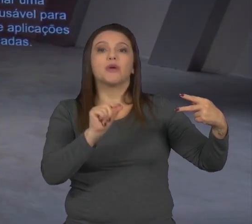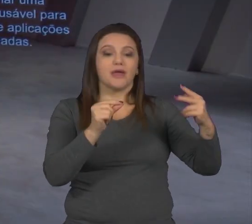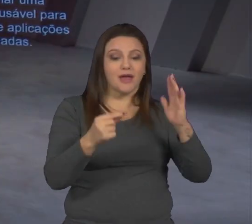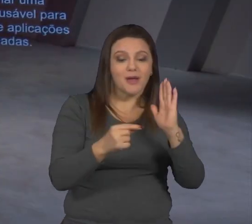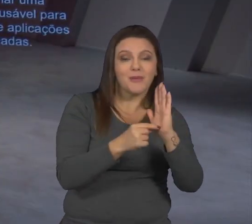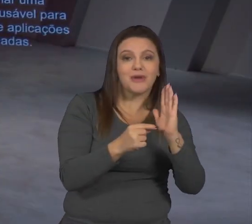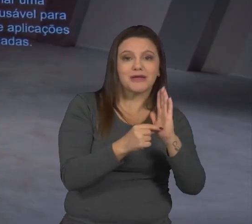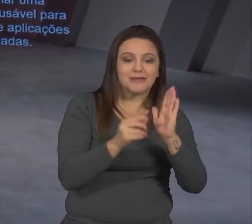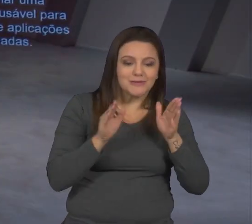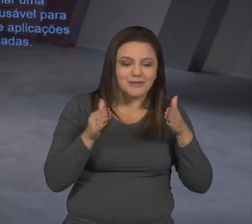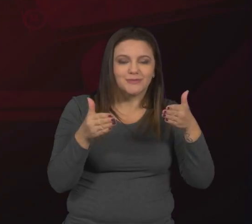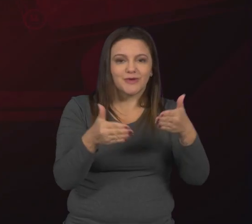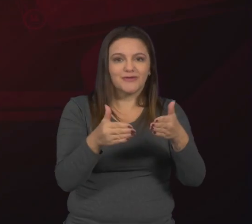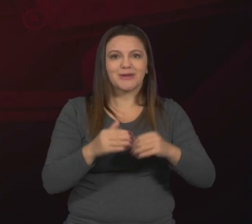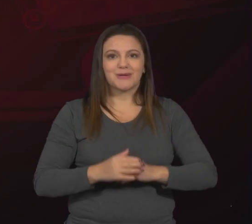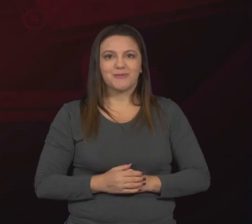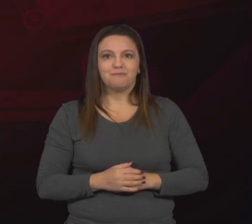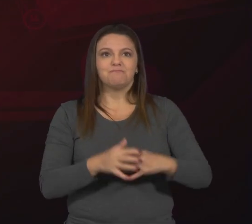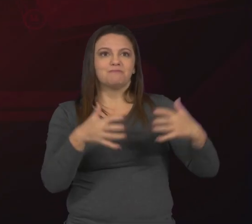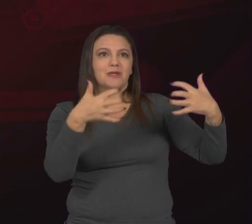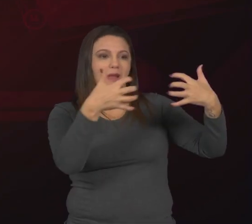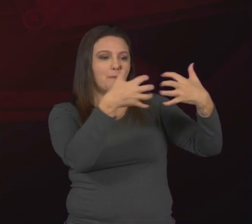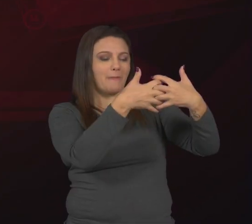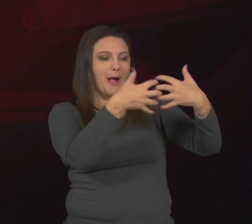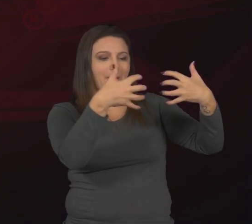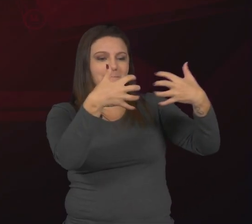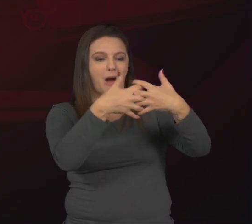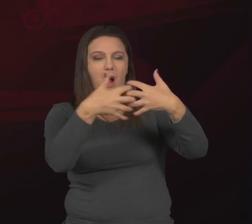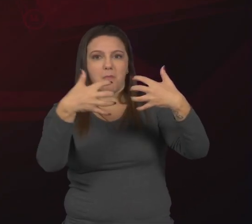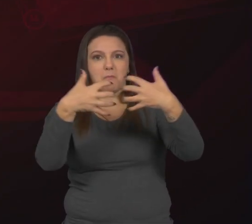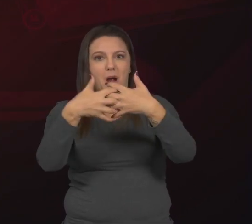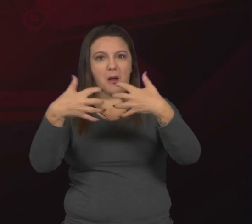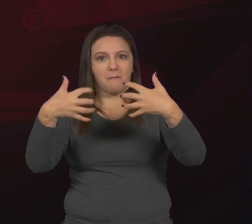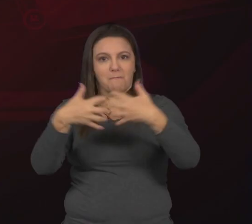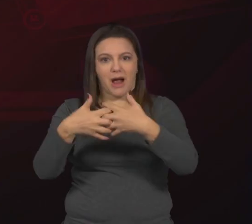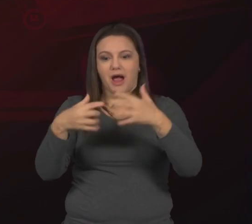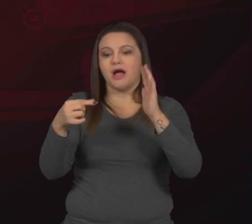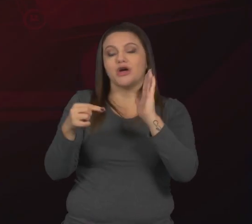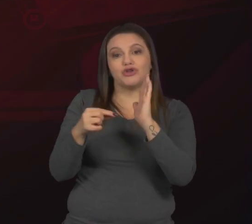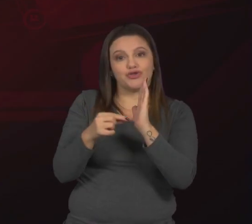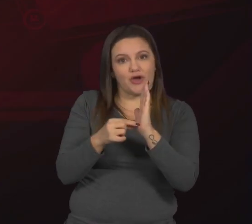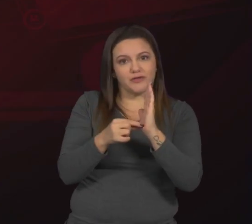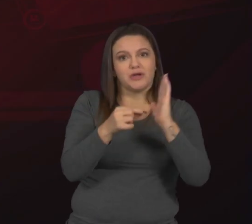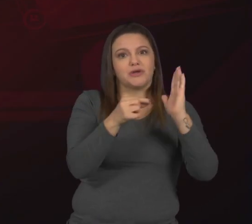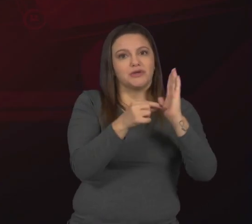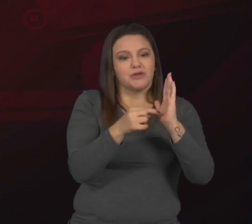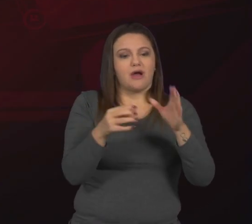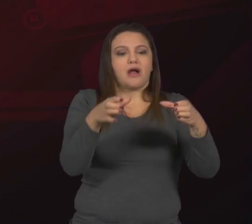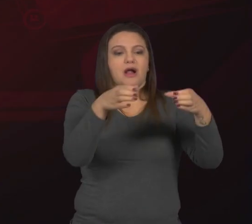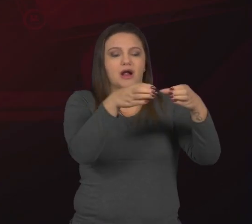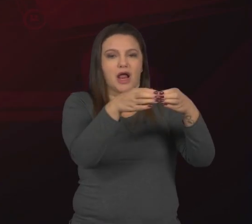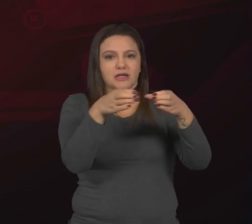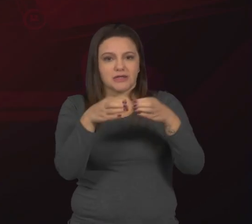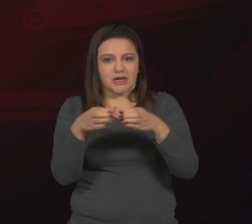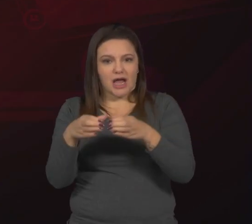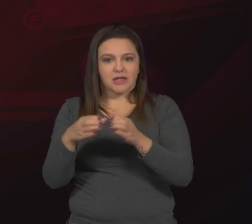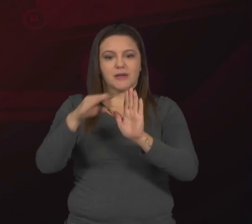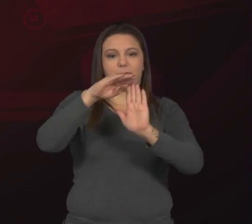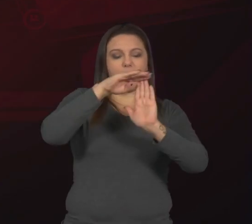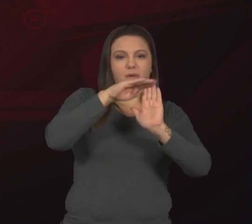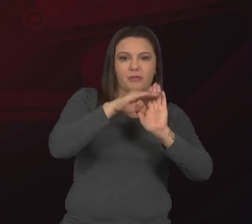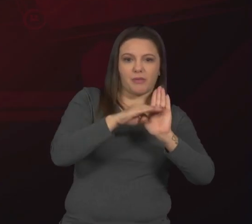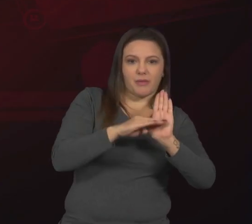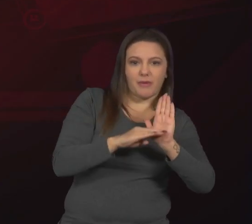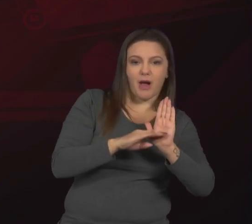específicas. Então, é um conjunto integrado de artefatos de software, por exemplo, que são classes, objetos ou